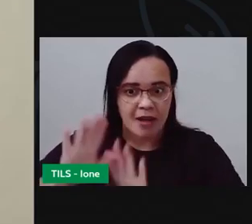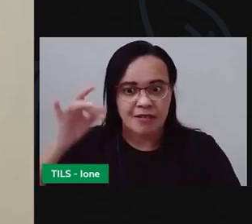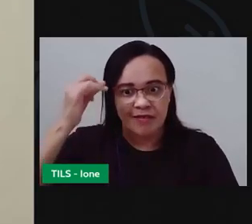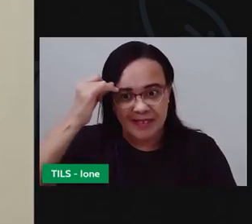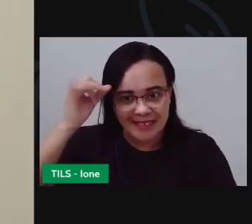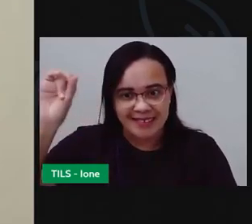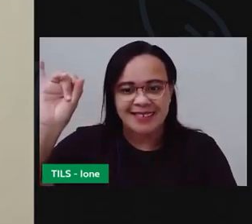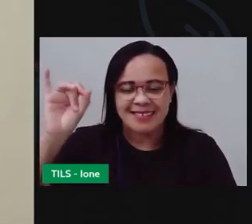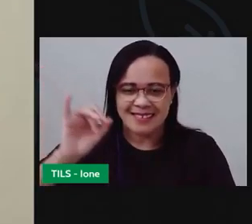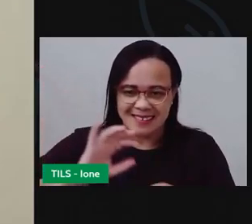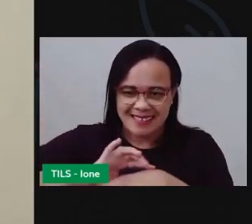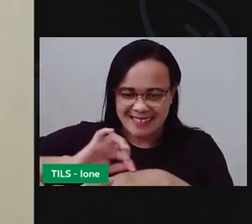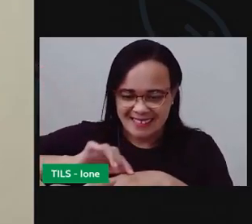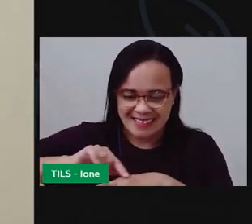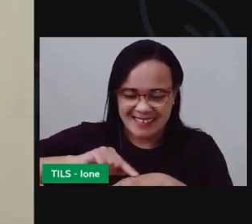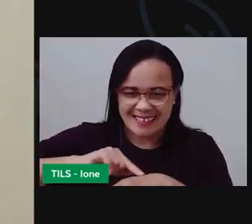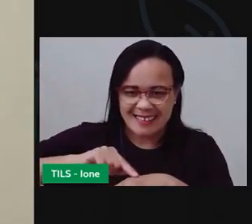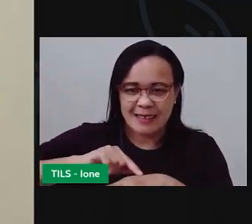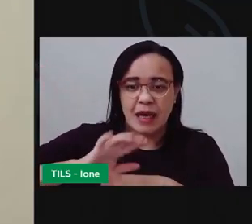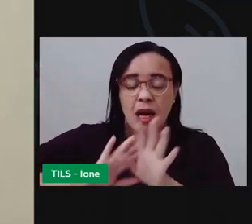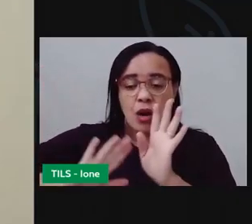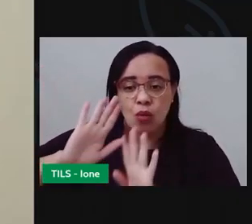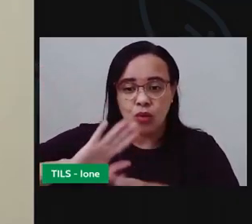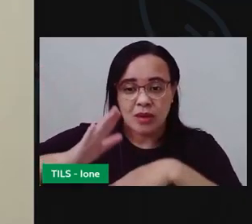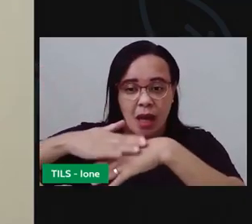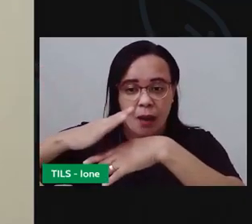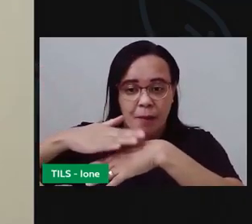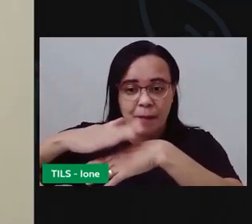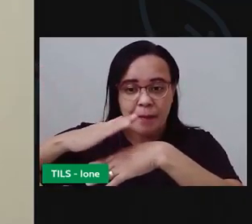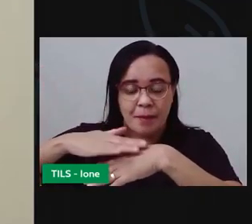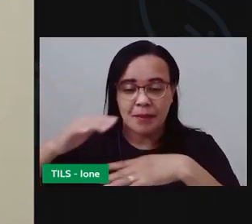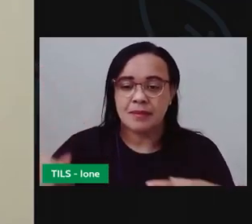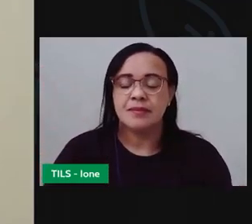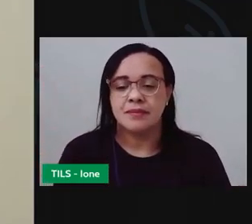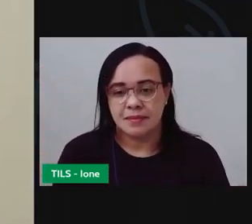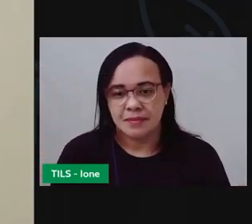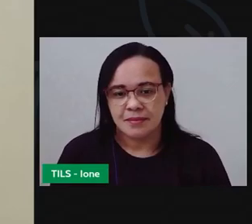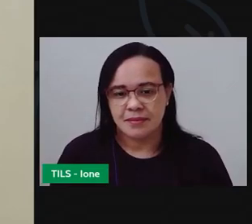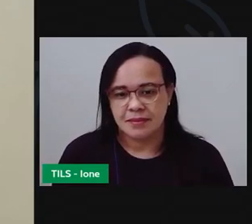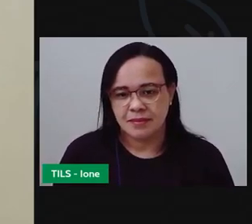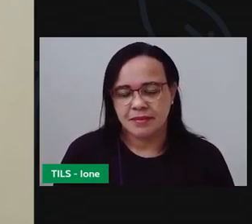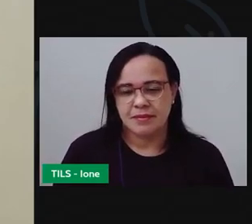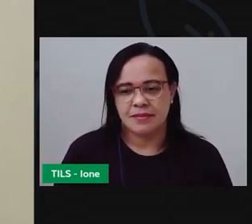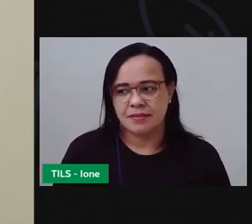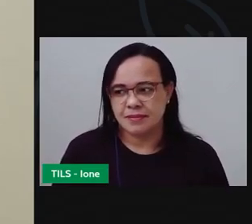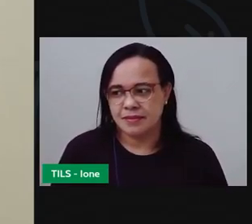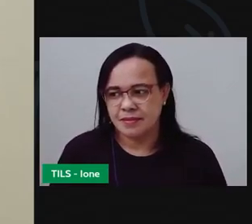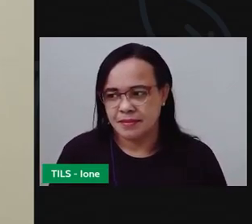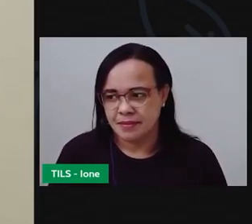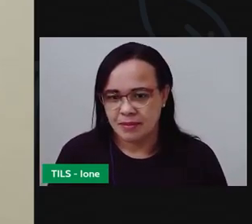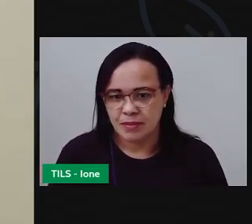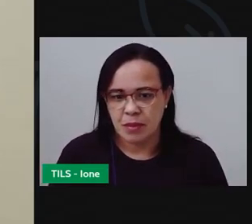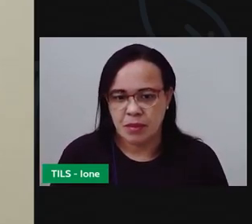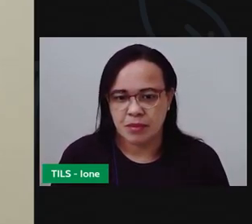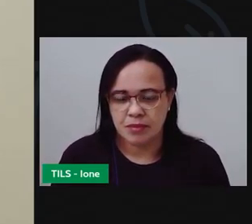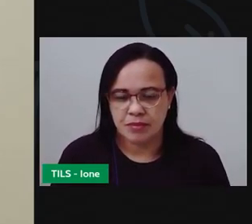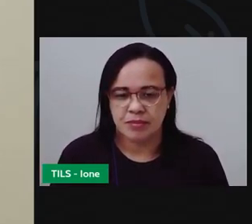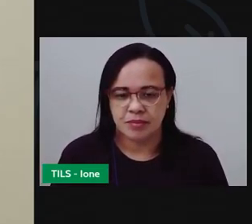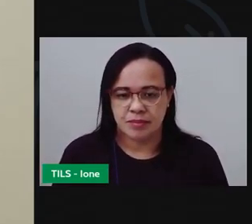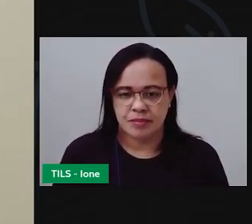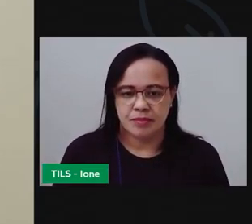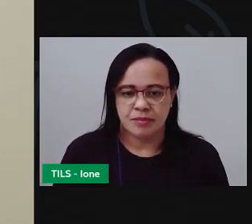tirar aqui um pedaço da fita adesiva. Venho aqui com a tesoura recortando.